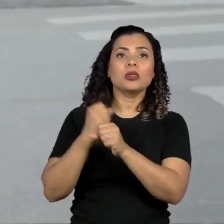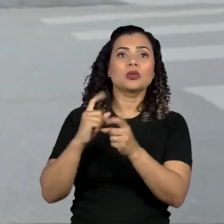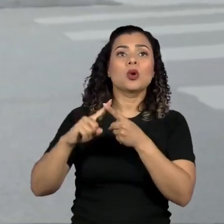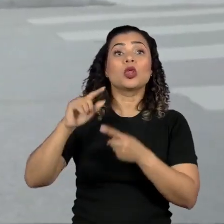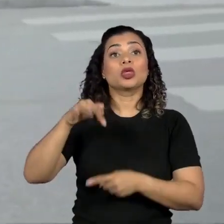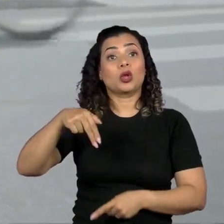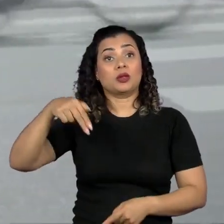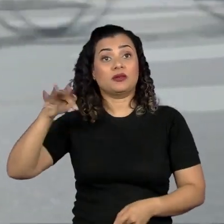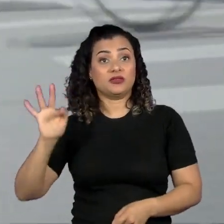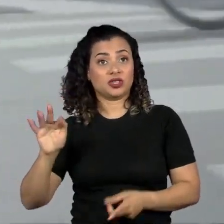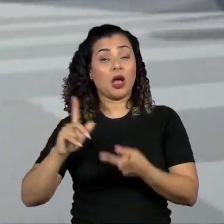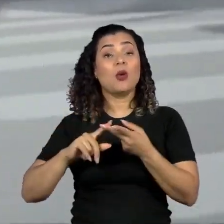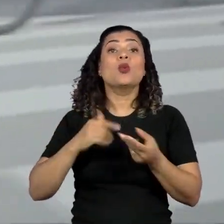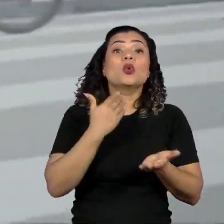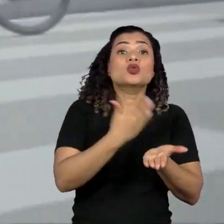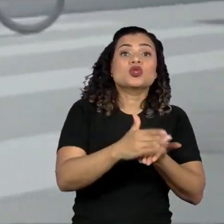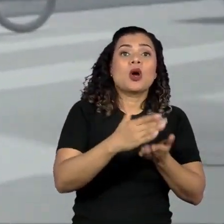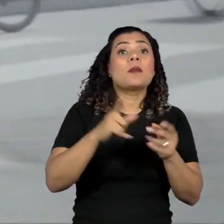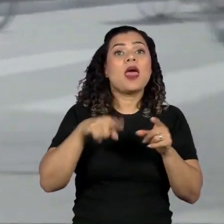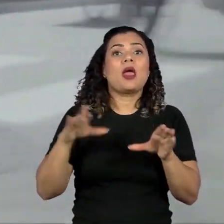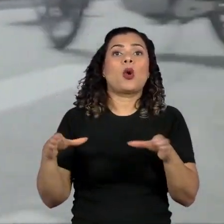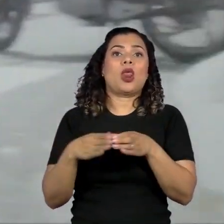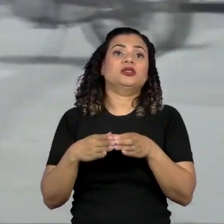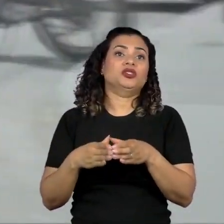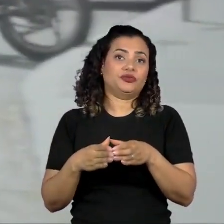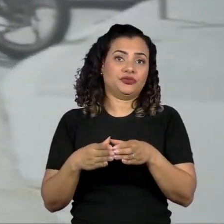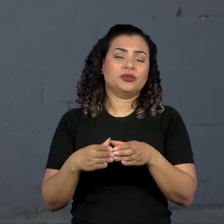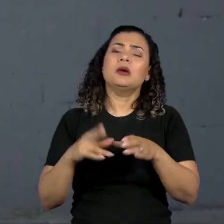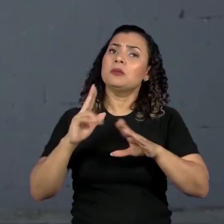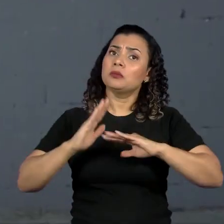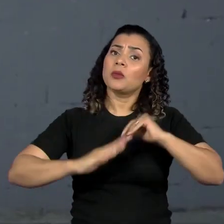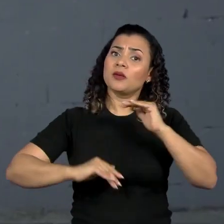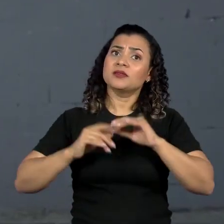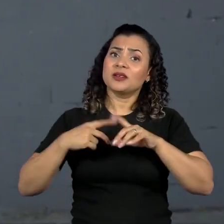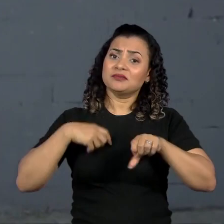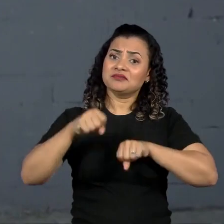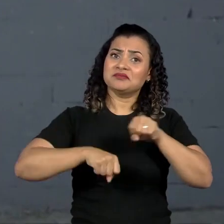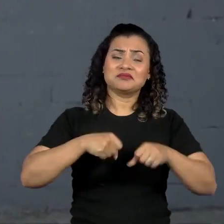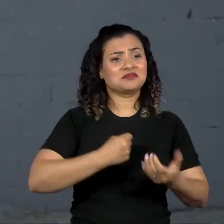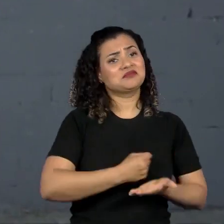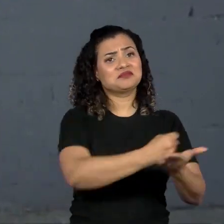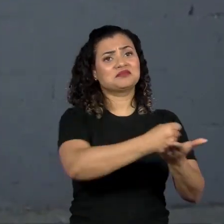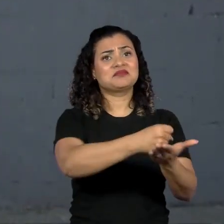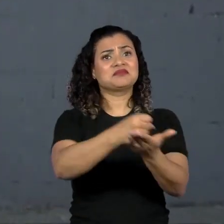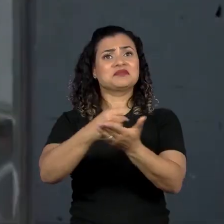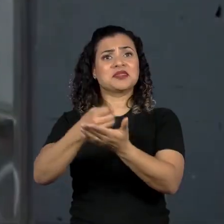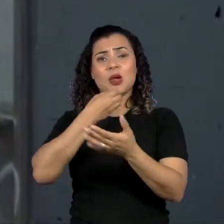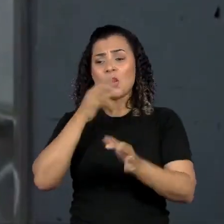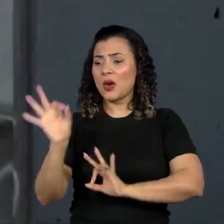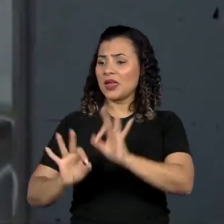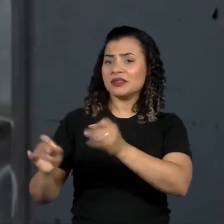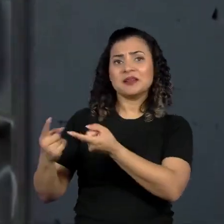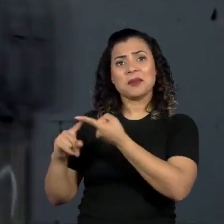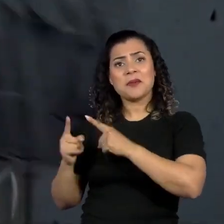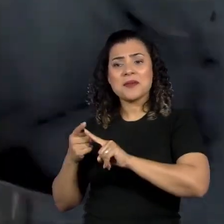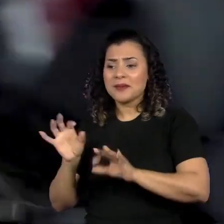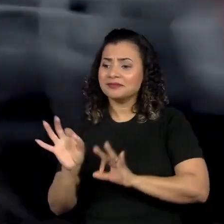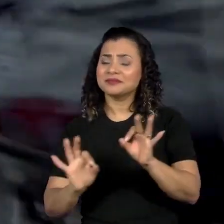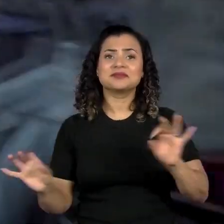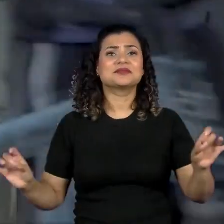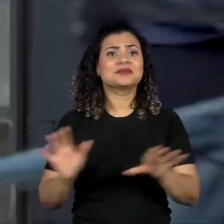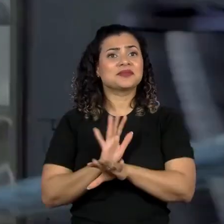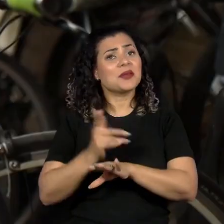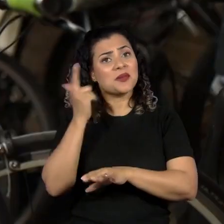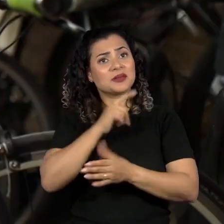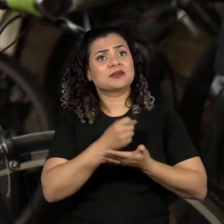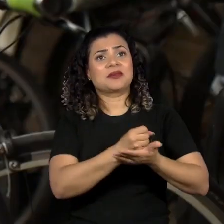o que sobra é de uso coletivo. E a profissionalização desses ciclistas, porque quando eles se organizam, eles precisam se profissionalizar para realizar todas